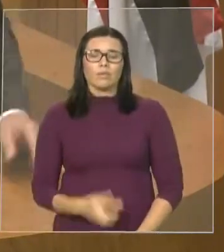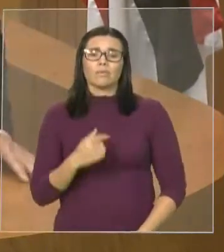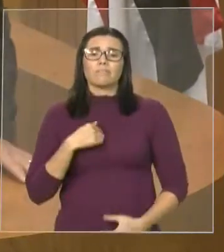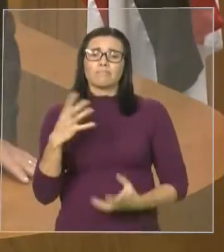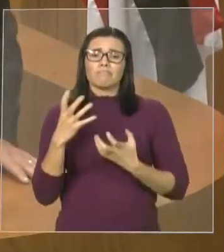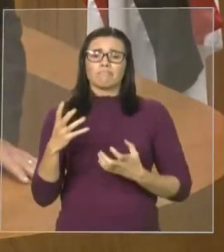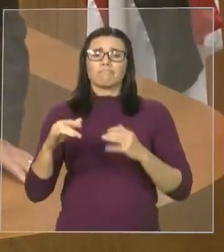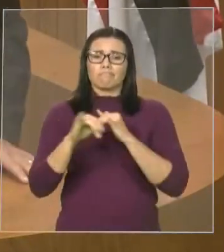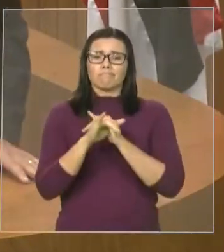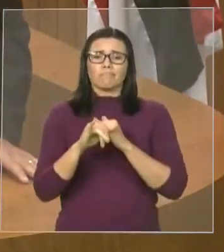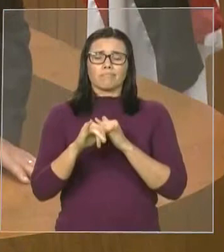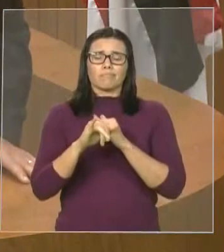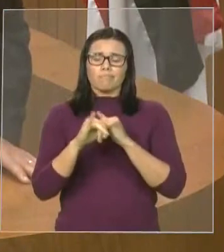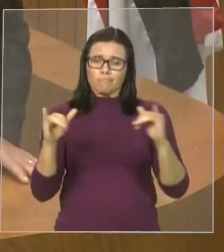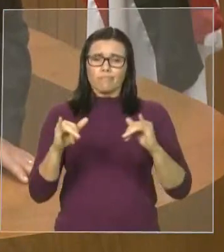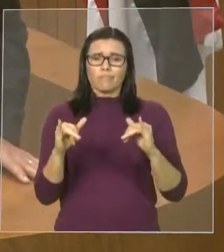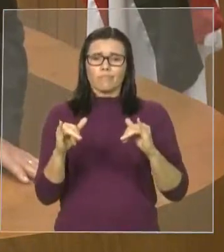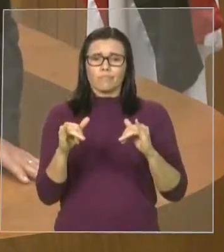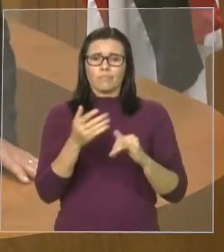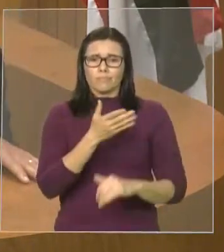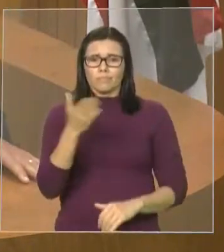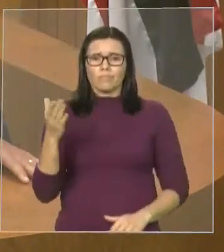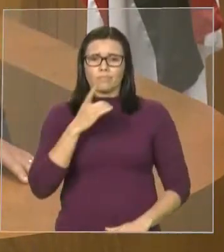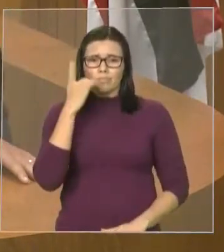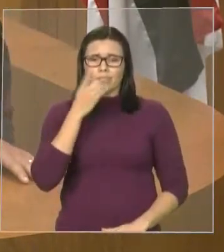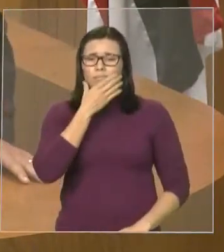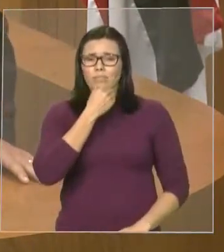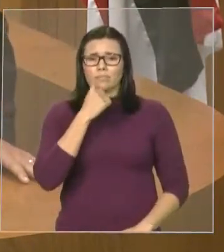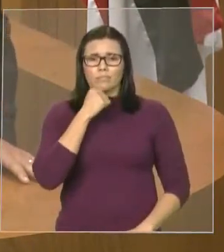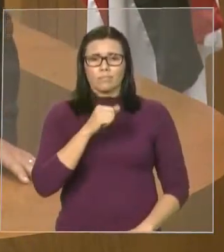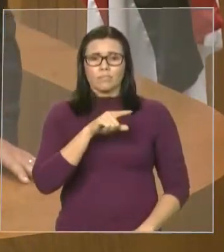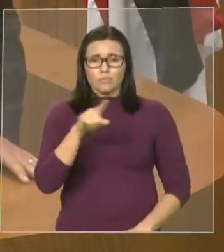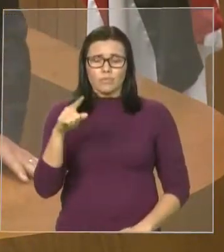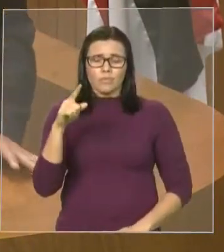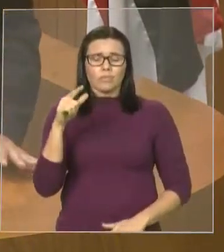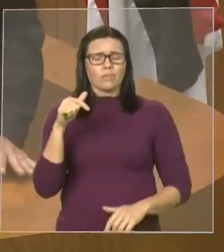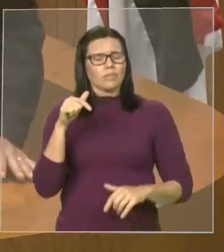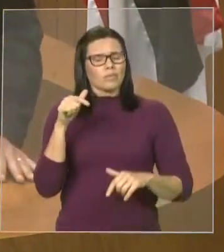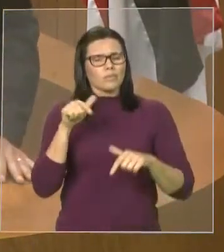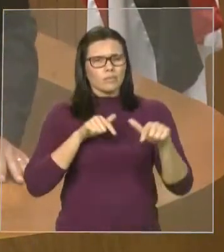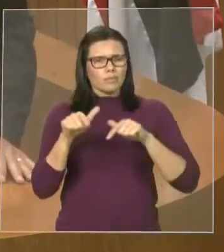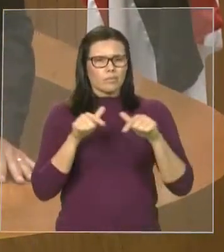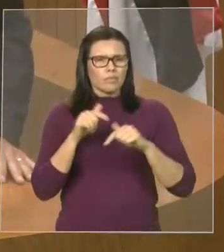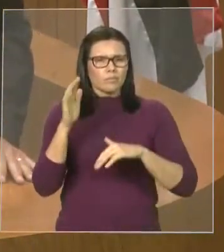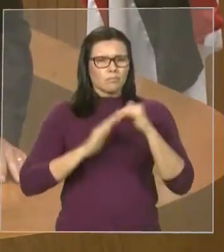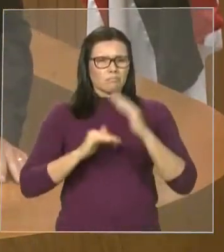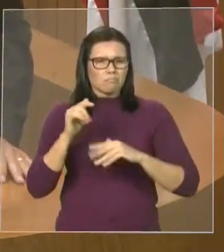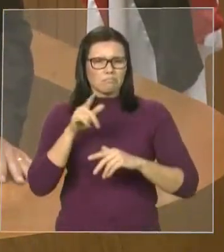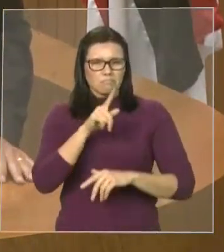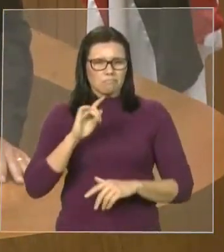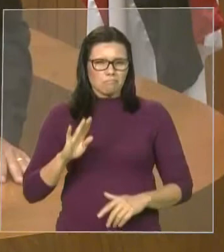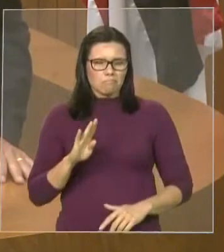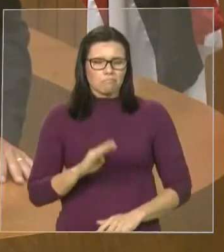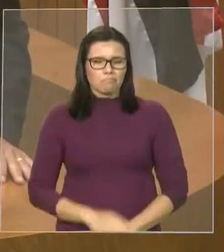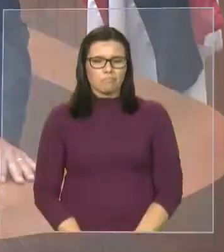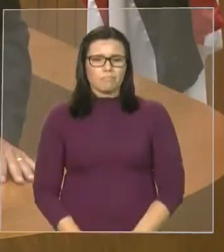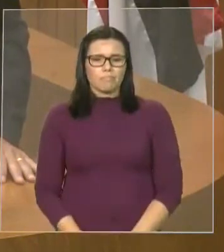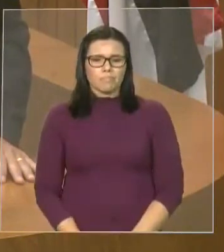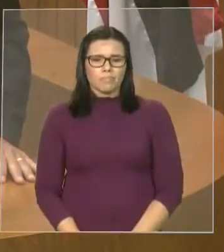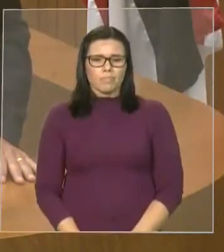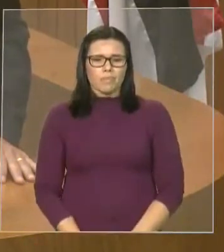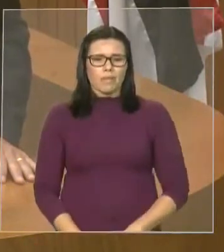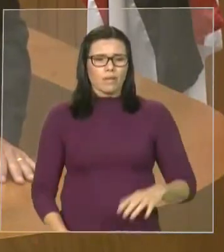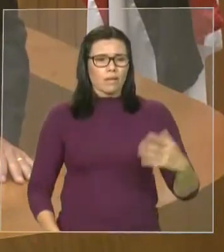a vocês, senhores e senhoras deputados, senhores servidores, de um lado, a urgência para criar